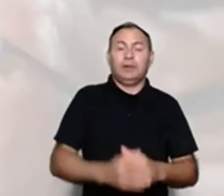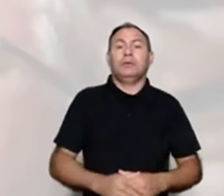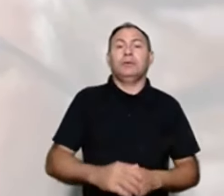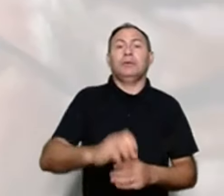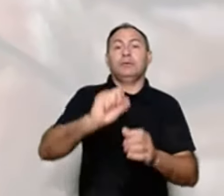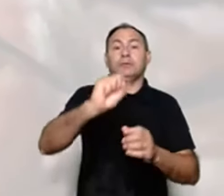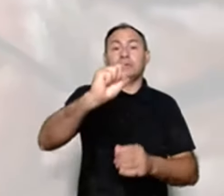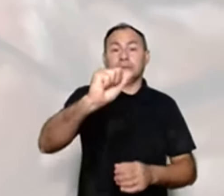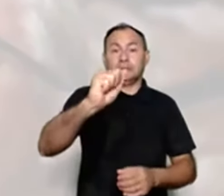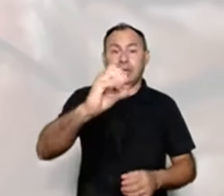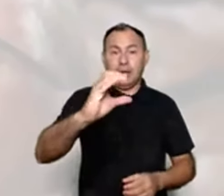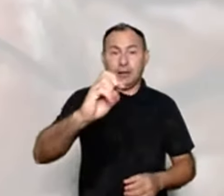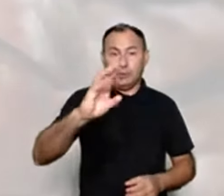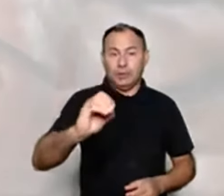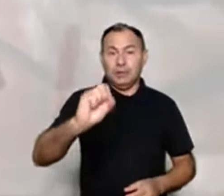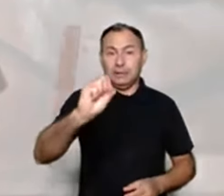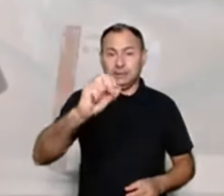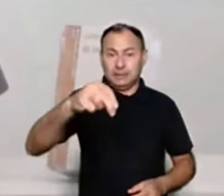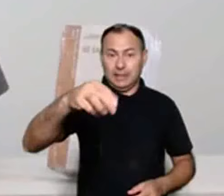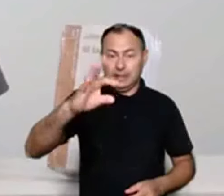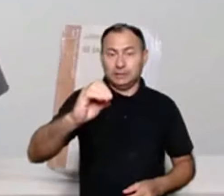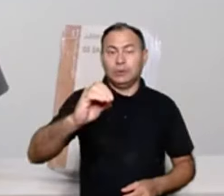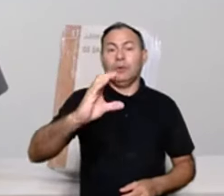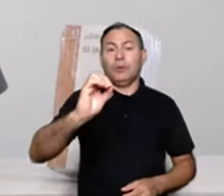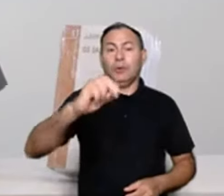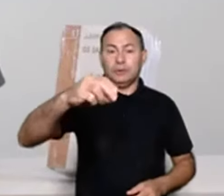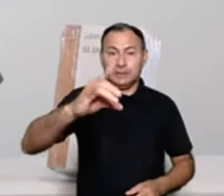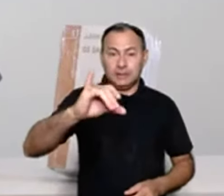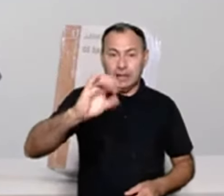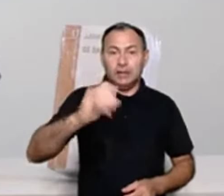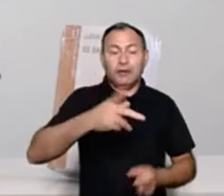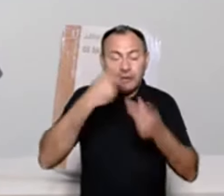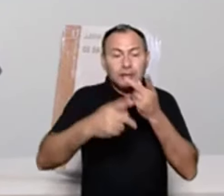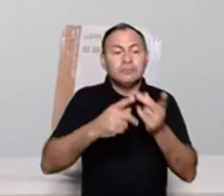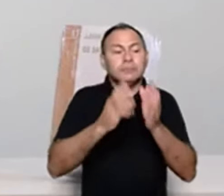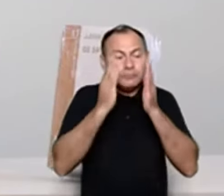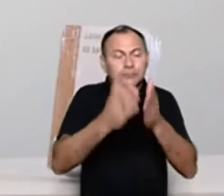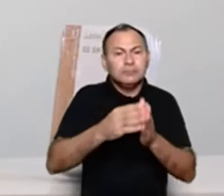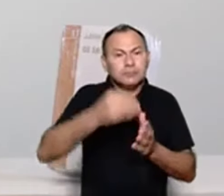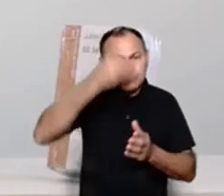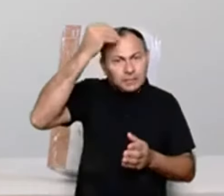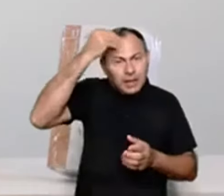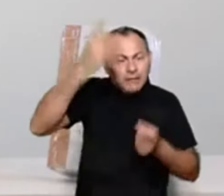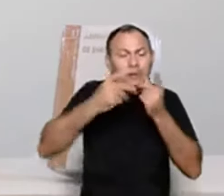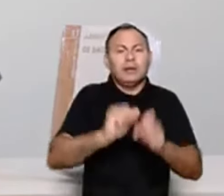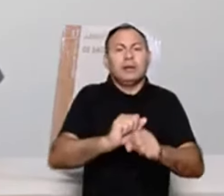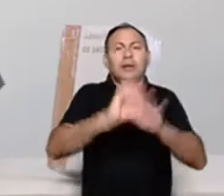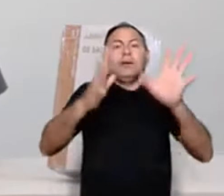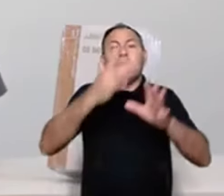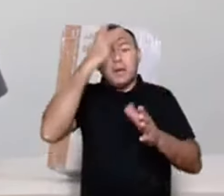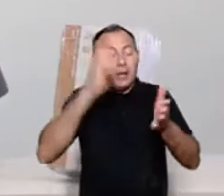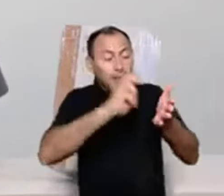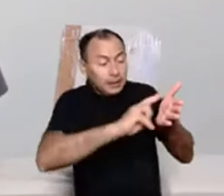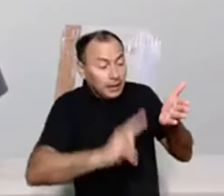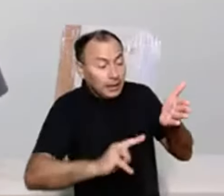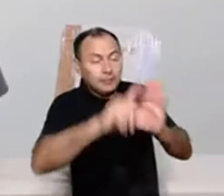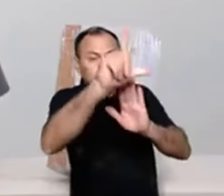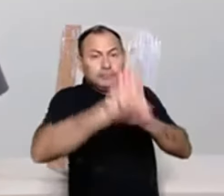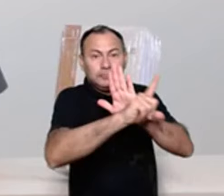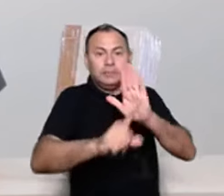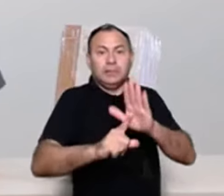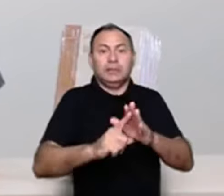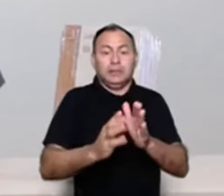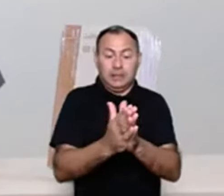Sacro Santo do Conselho vai dizer para nós isso muito claro. Quando alguém batiza, é Cristo que batiza. Quando alguém lê na